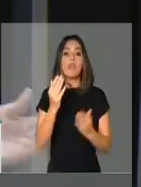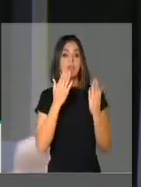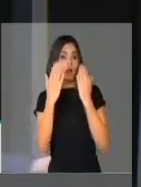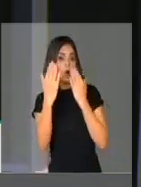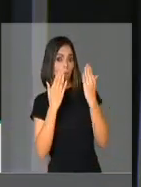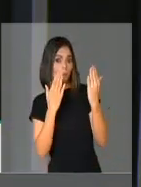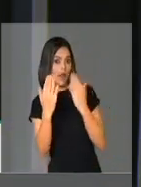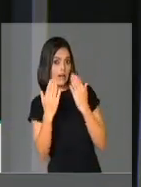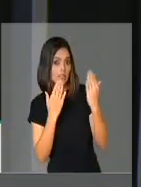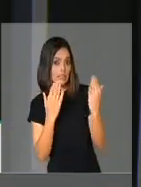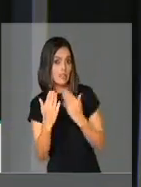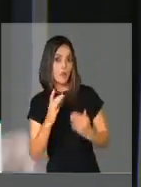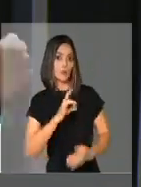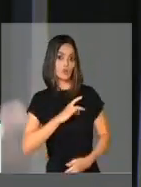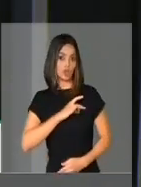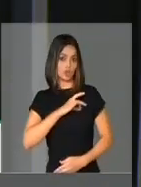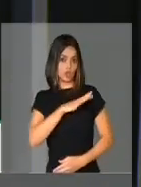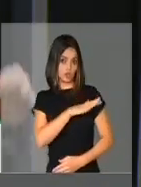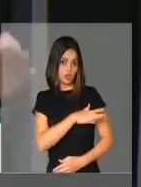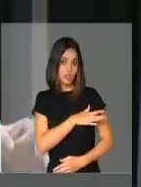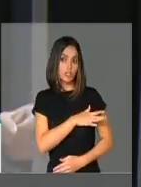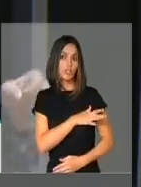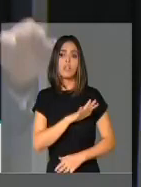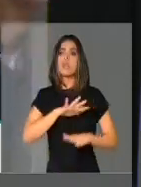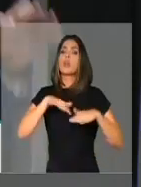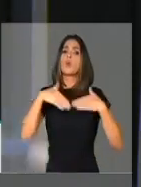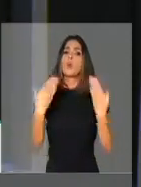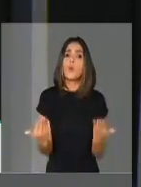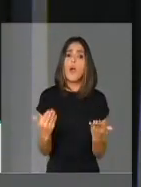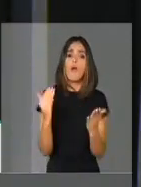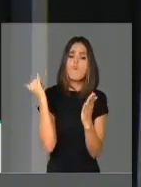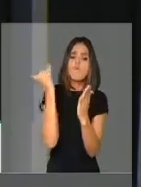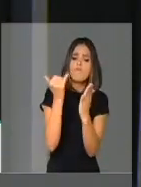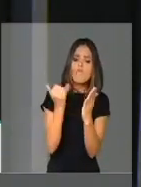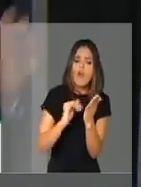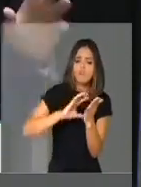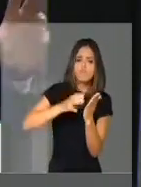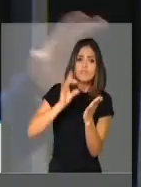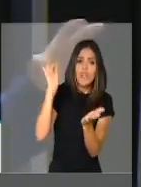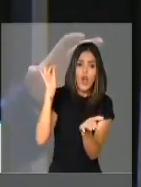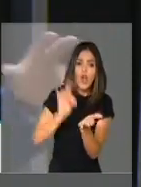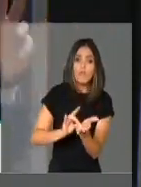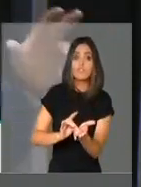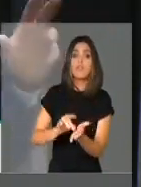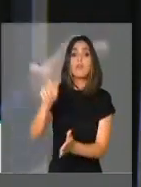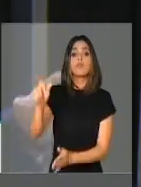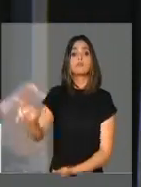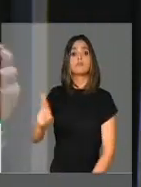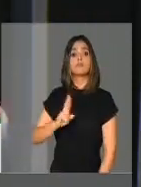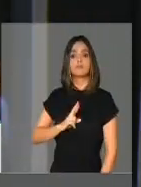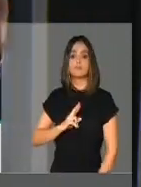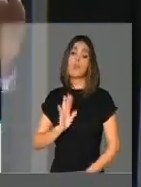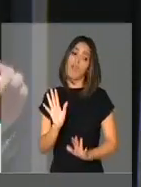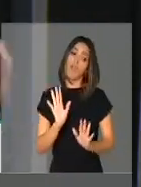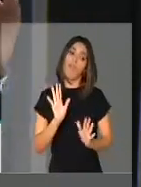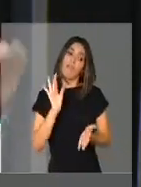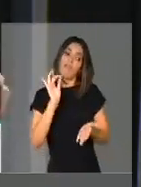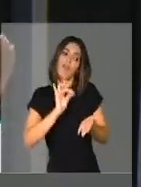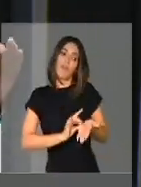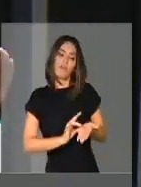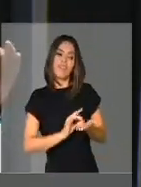da contestação? Resposta do ministro Paulo Guedes: realmente os dados